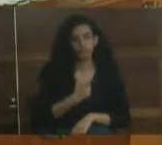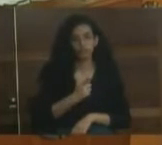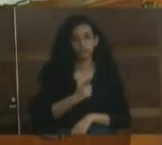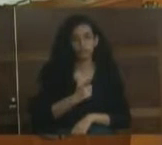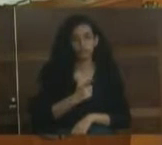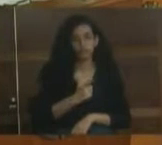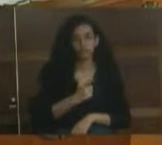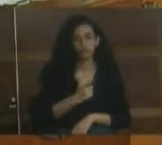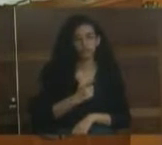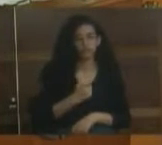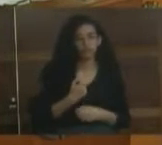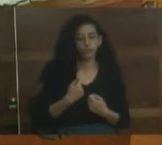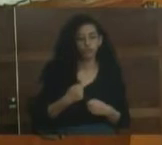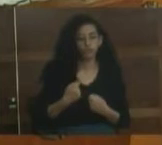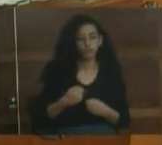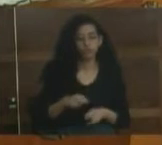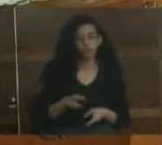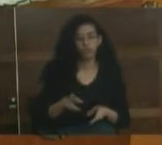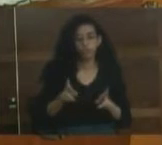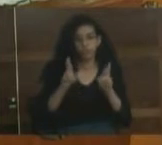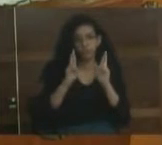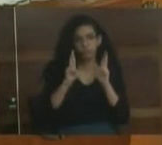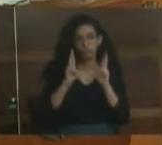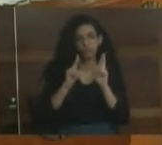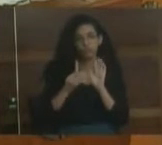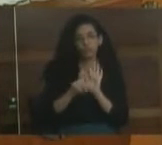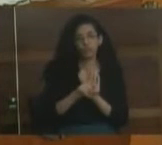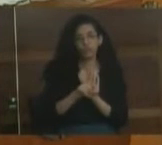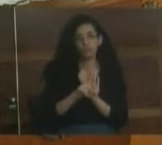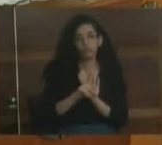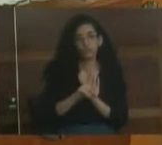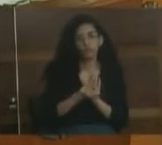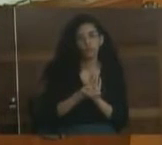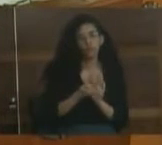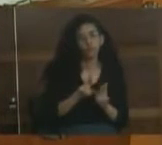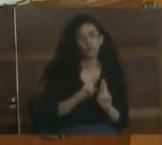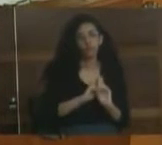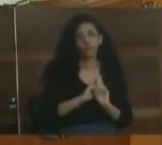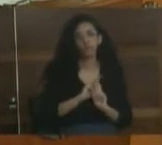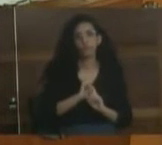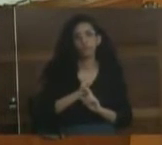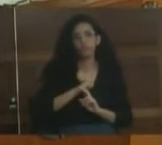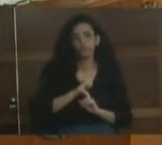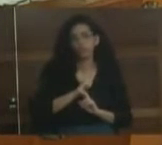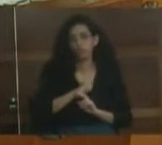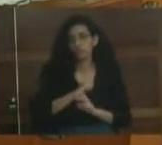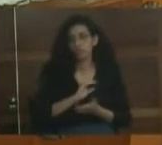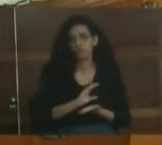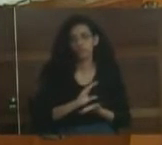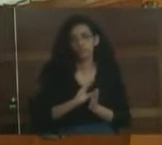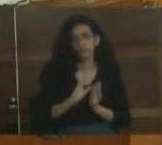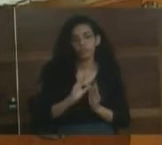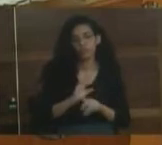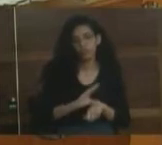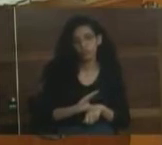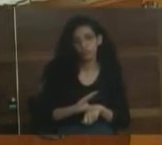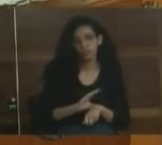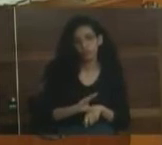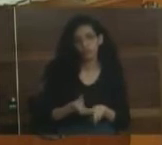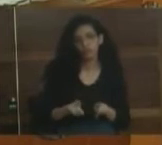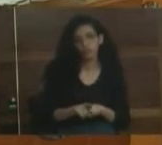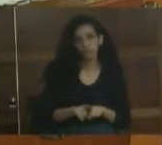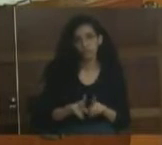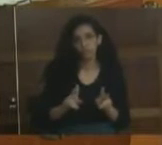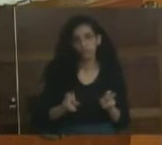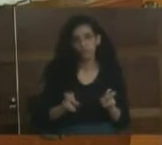temos que respeitar a lei de da lei de responsabilidade fiscal ea construção federal nessa